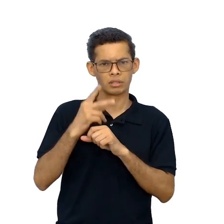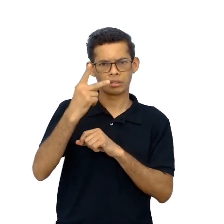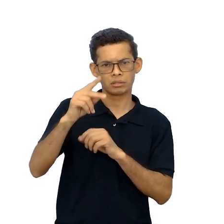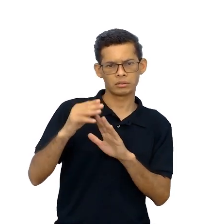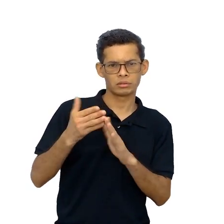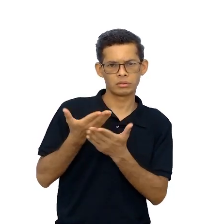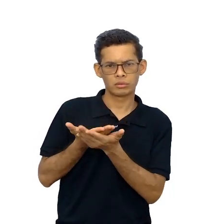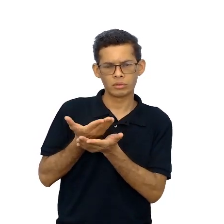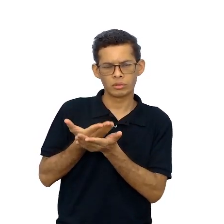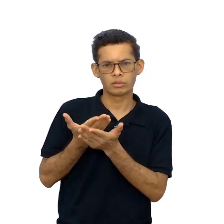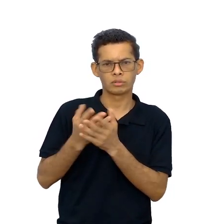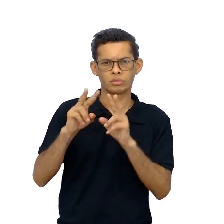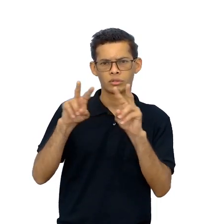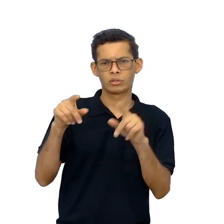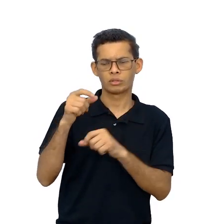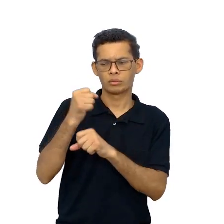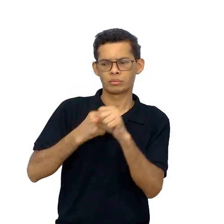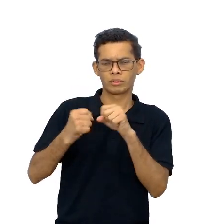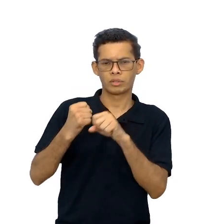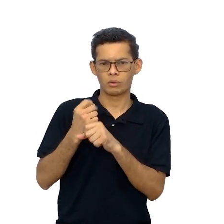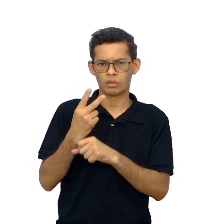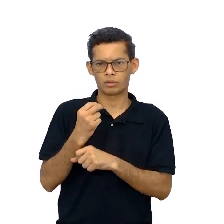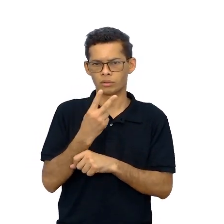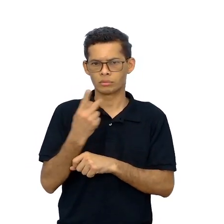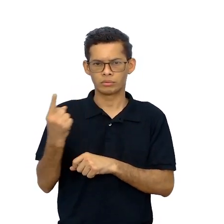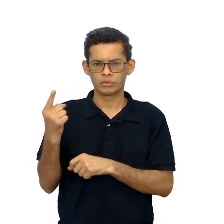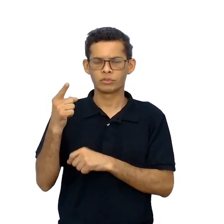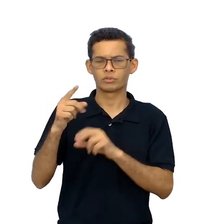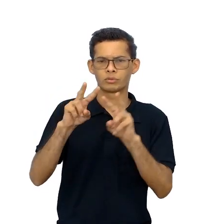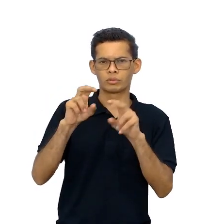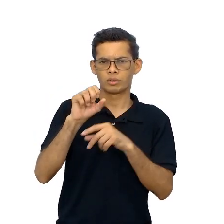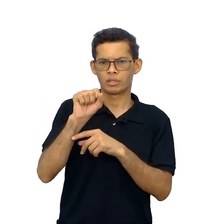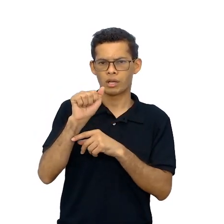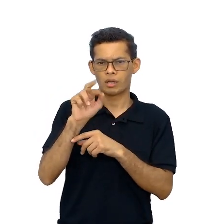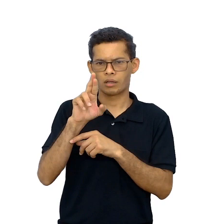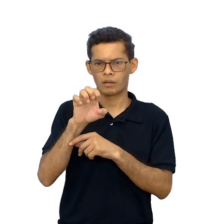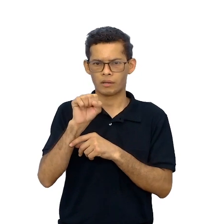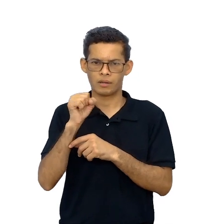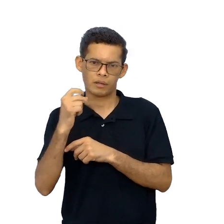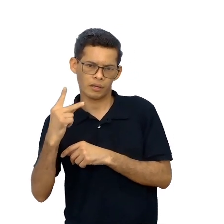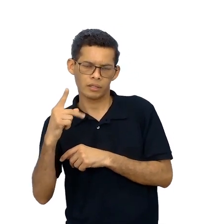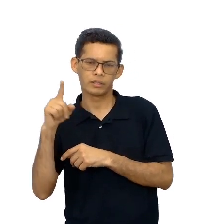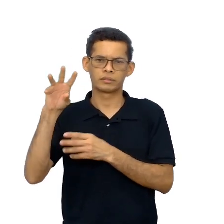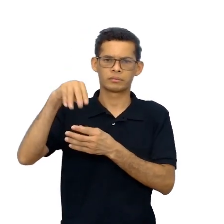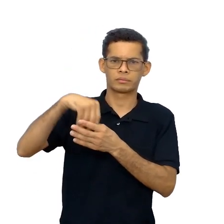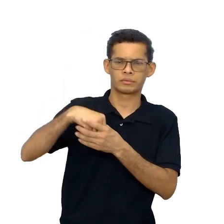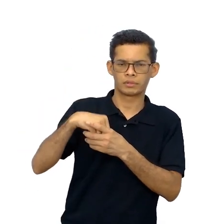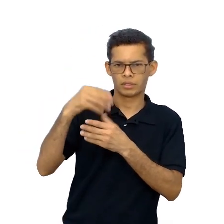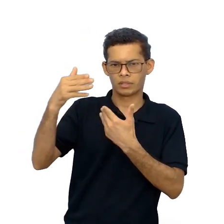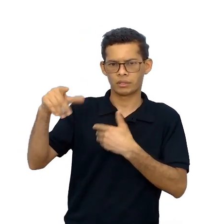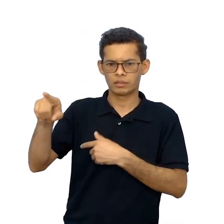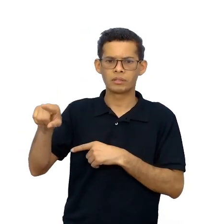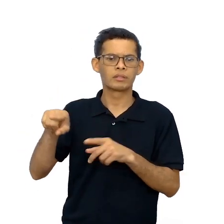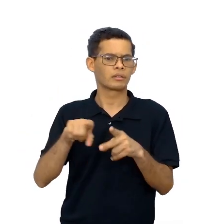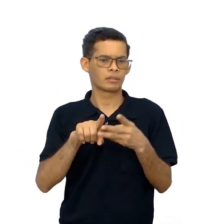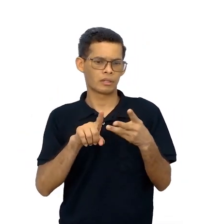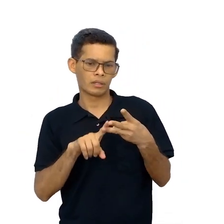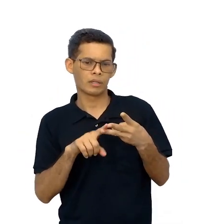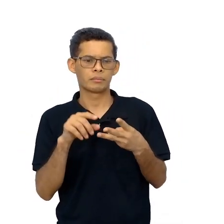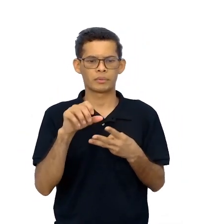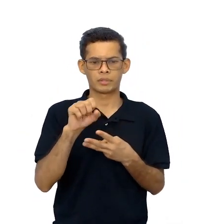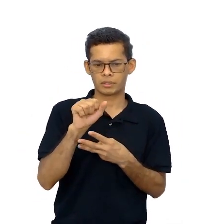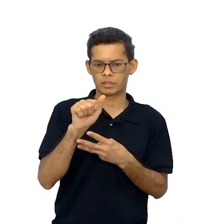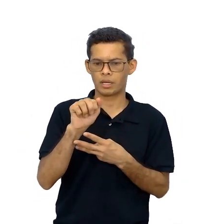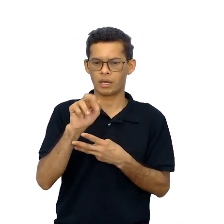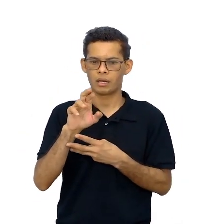de 2021, também mostrando as habilidades fragilizadas, e também do SAEB, que, de acordo com as